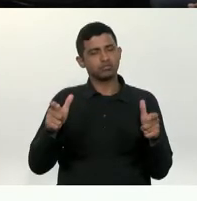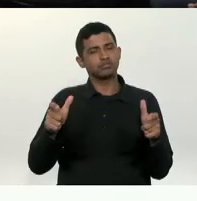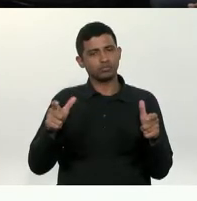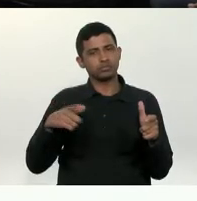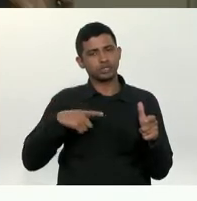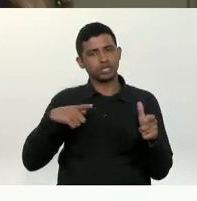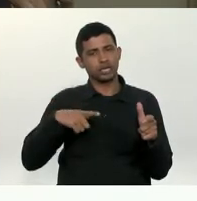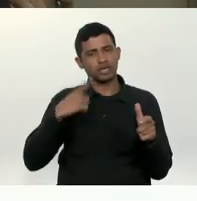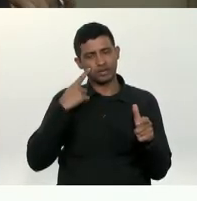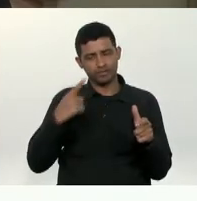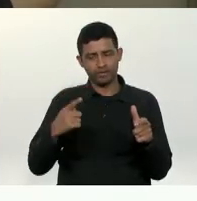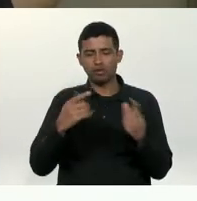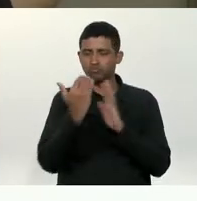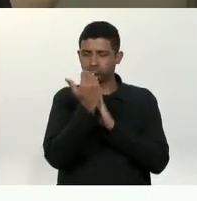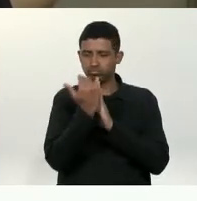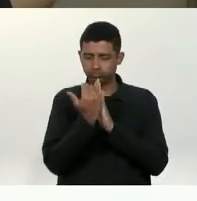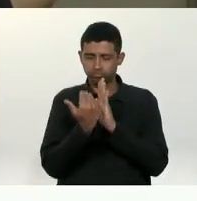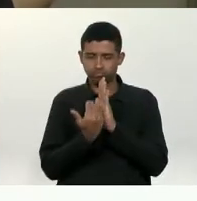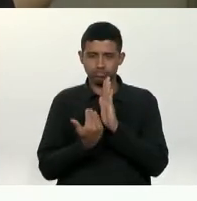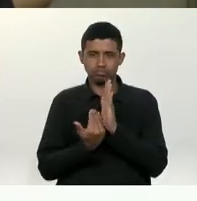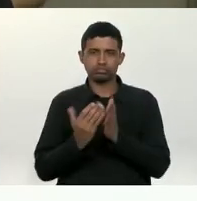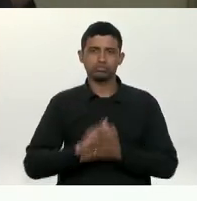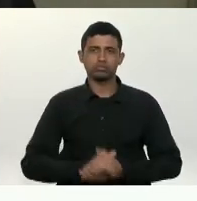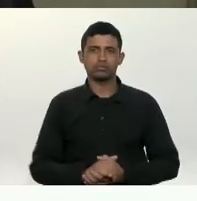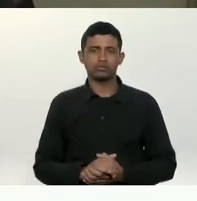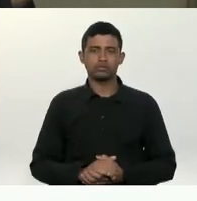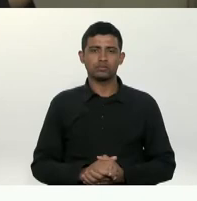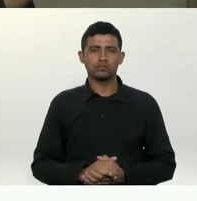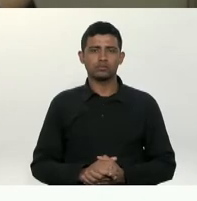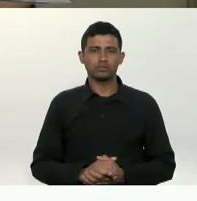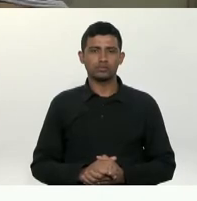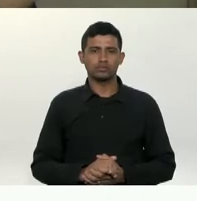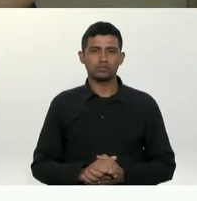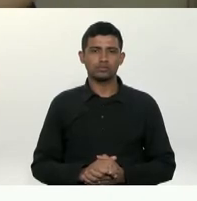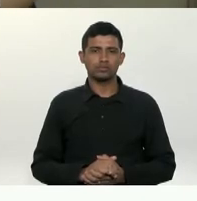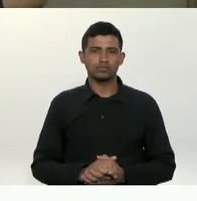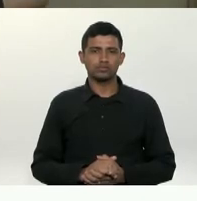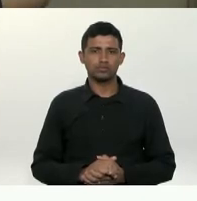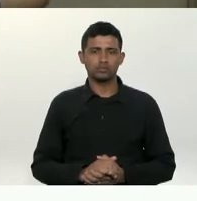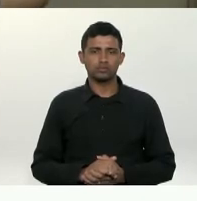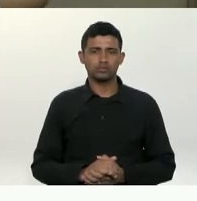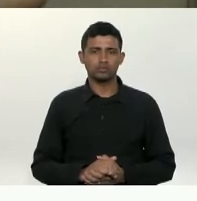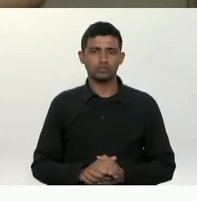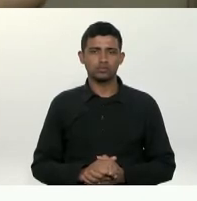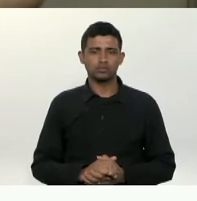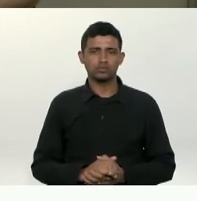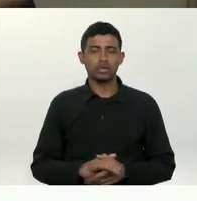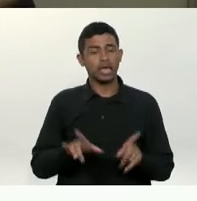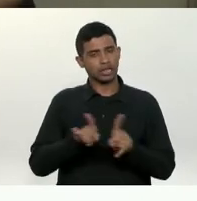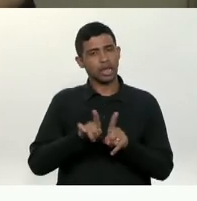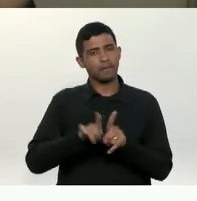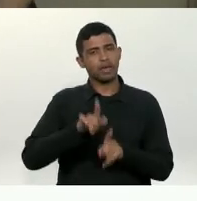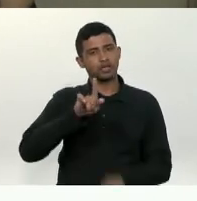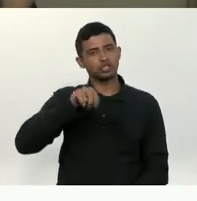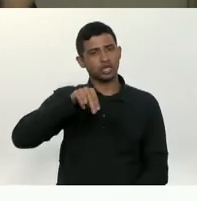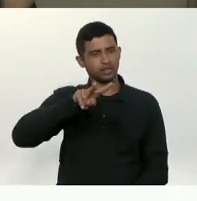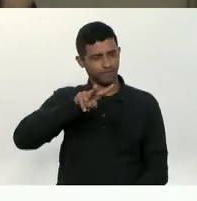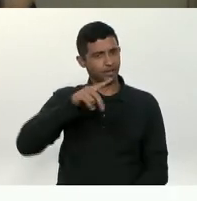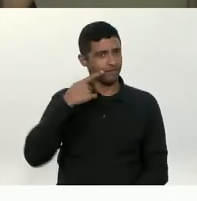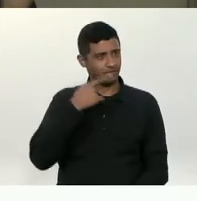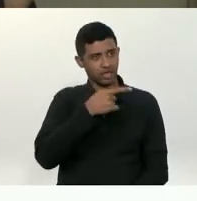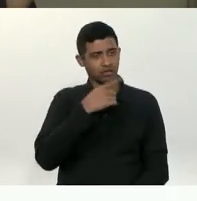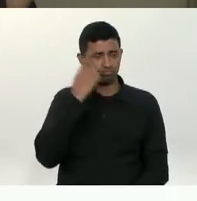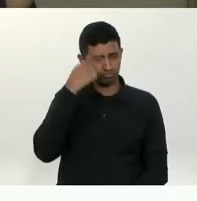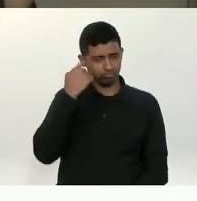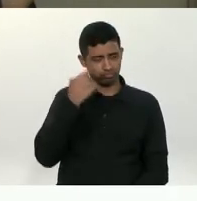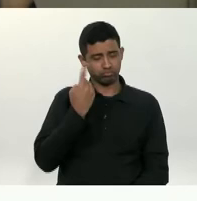poder concedente, por óbvio, né? Então, inclusive, a da cadeia do GNV. Nós, na verdade,